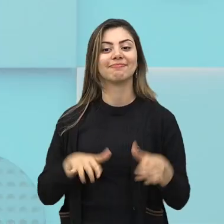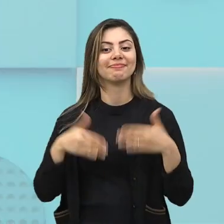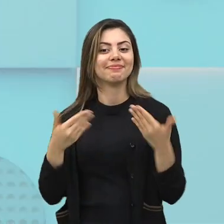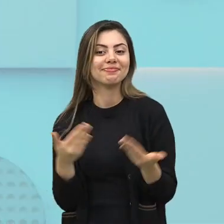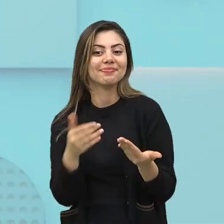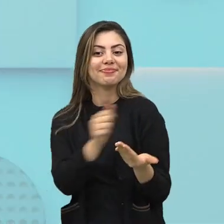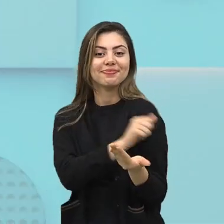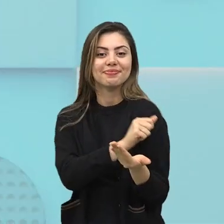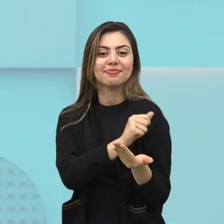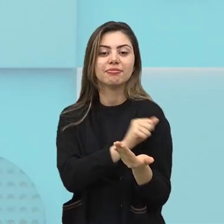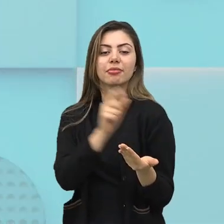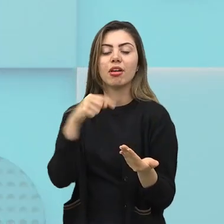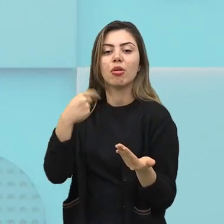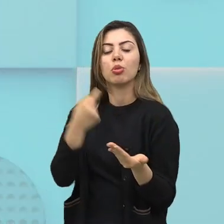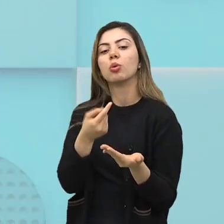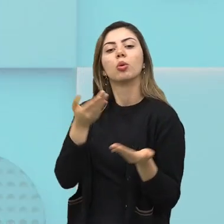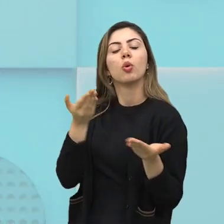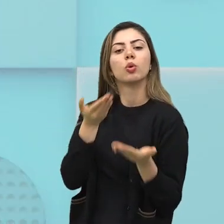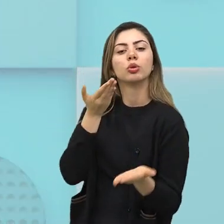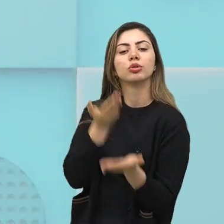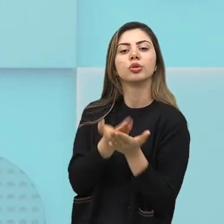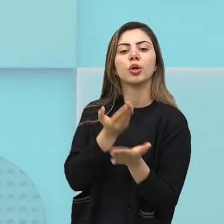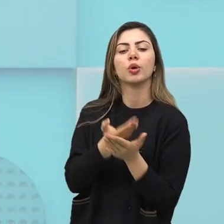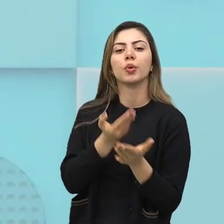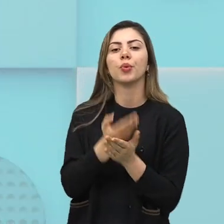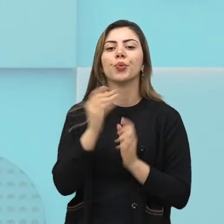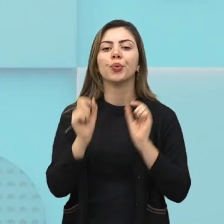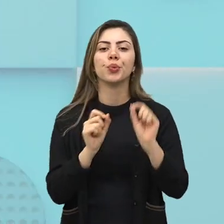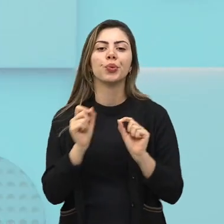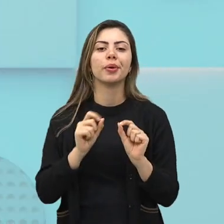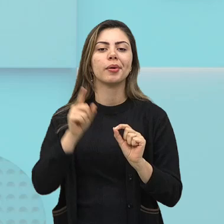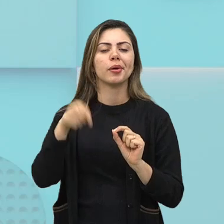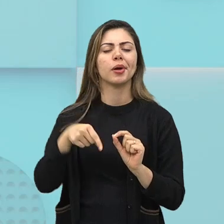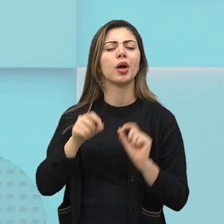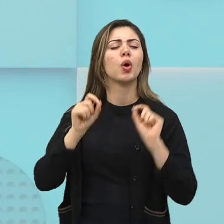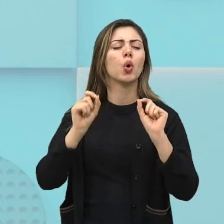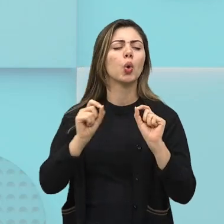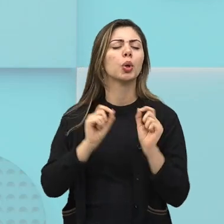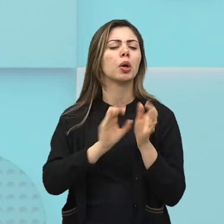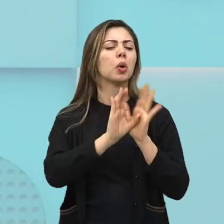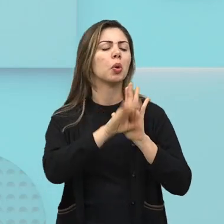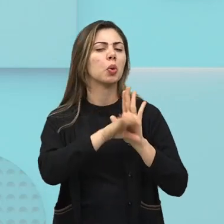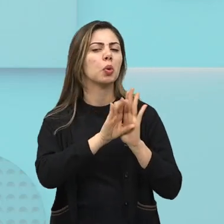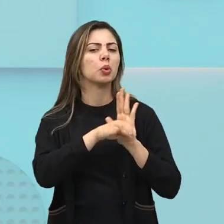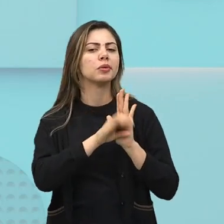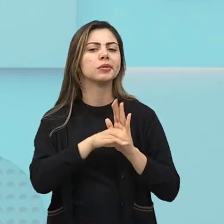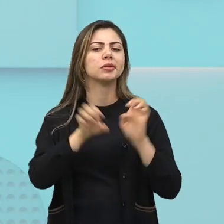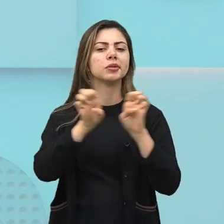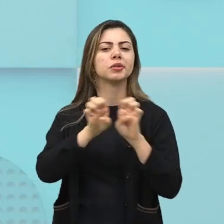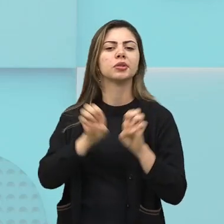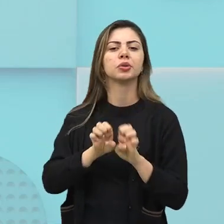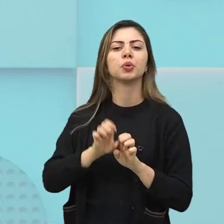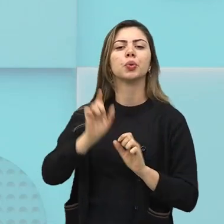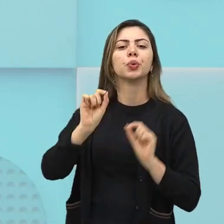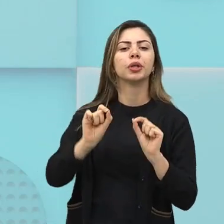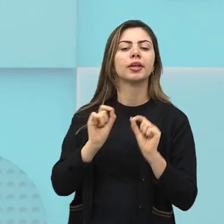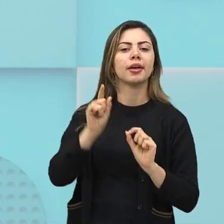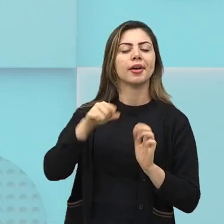Então, turmas, nós vamos hoje desenvolver o conceito e a estrutura do